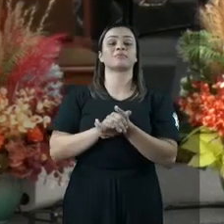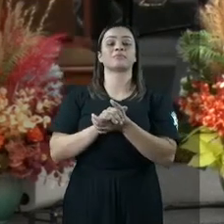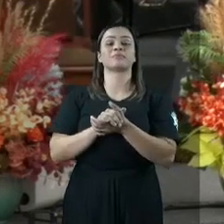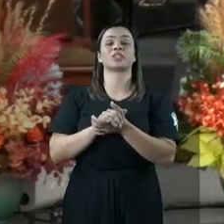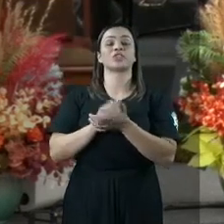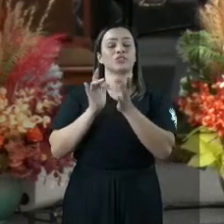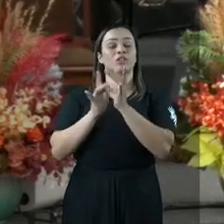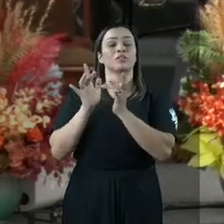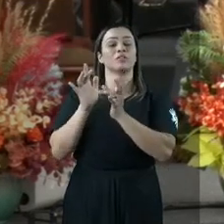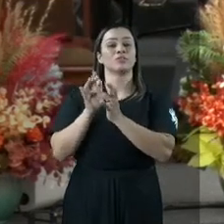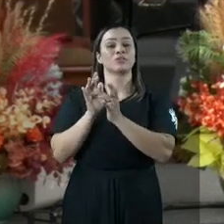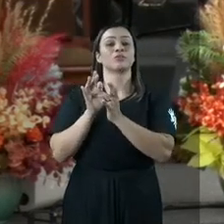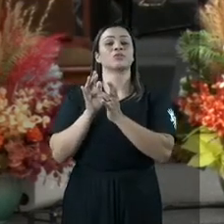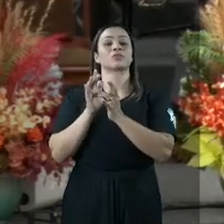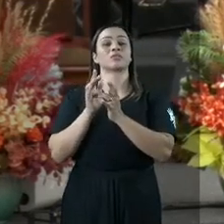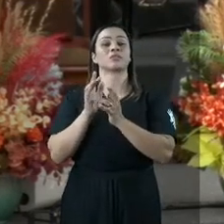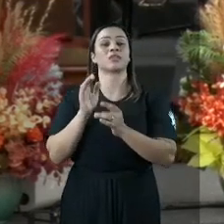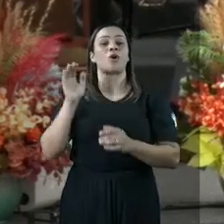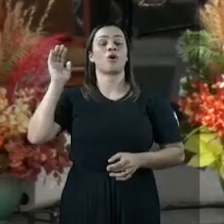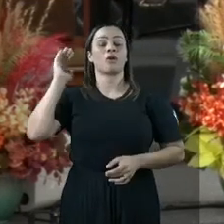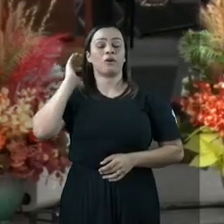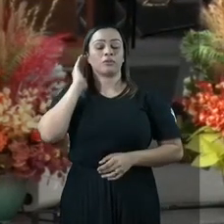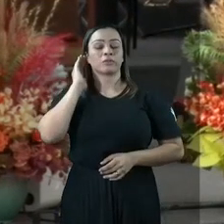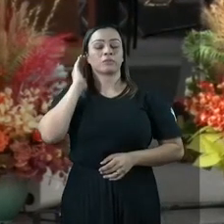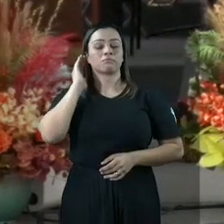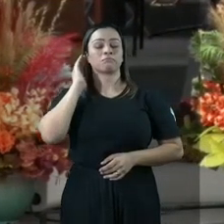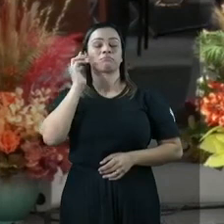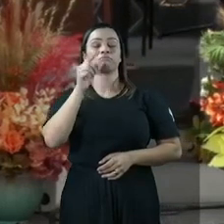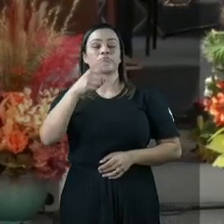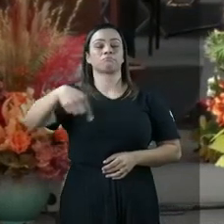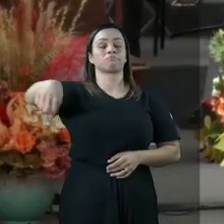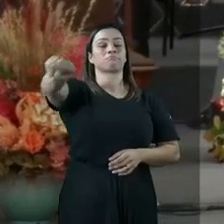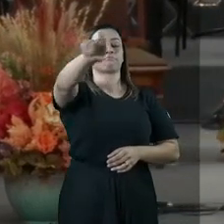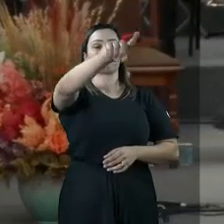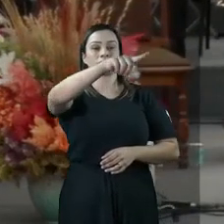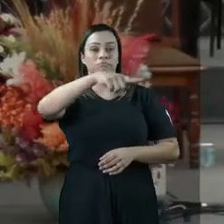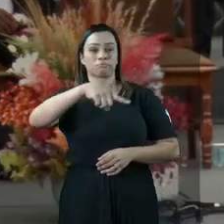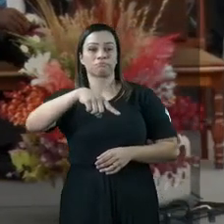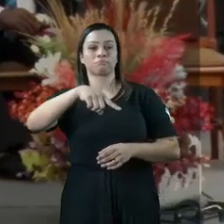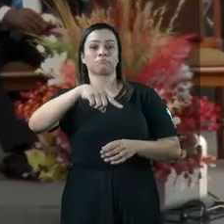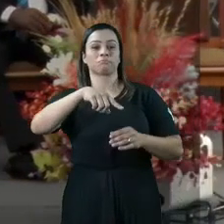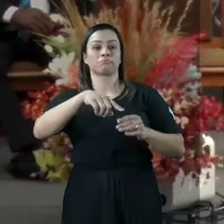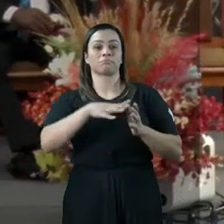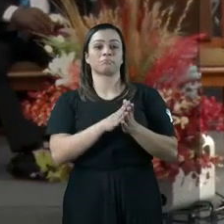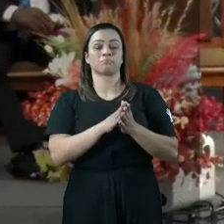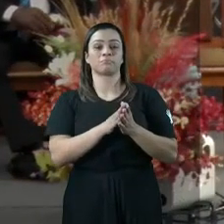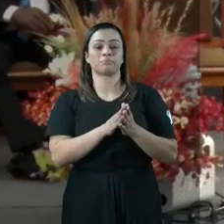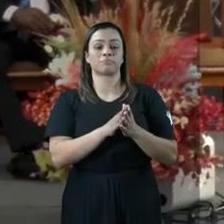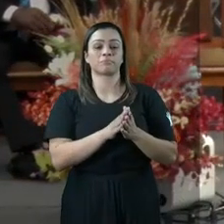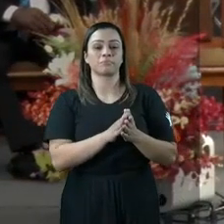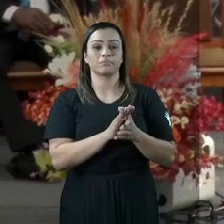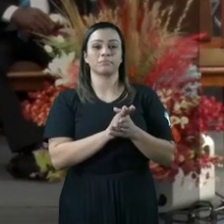dizendo: levantai, ó porta, as vossas cabeças. Lá embaixo alguém diz: crucifica.